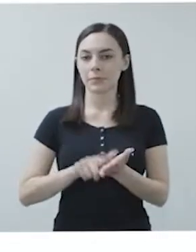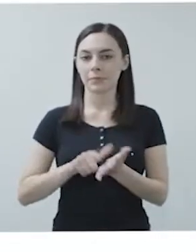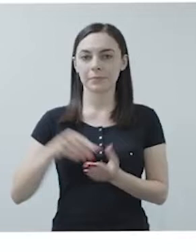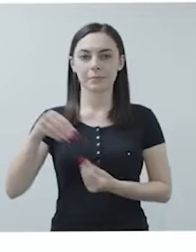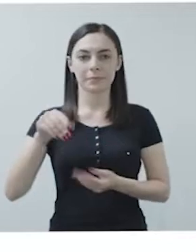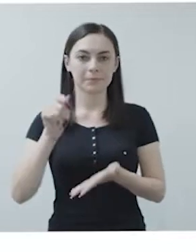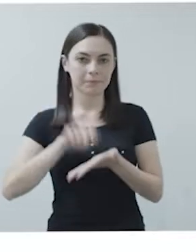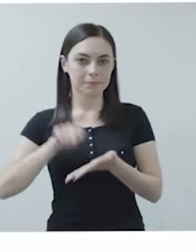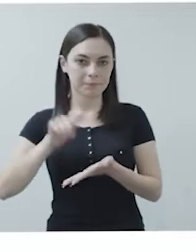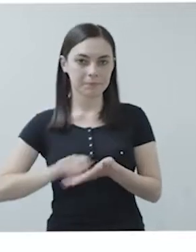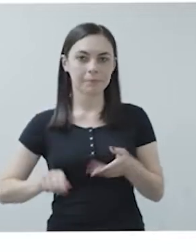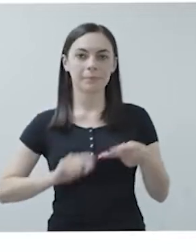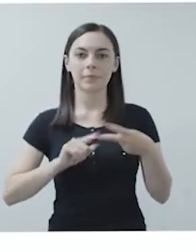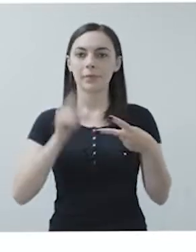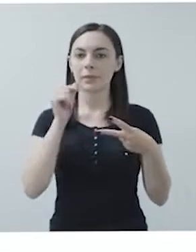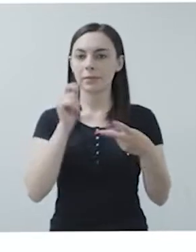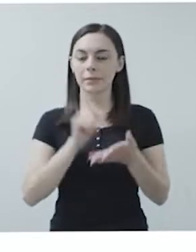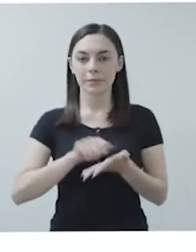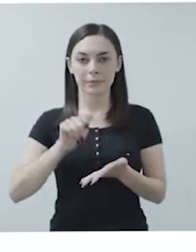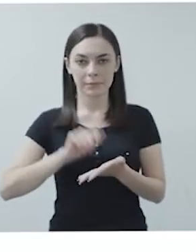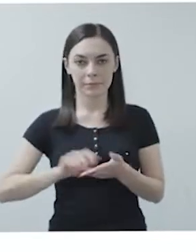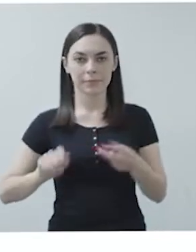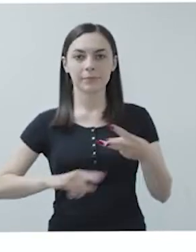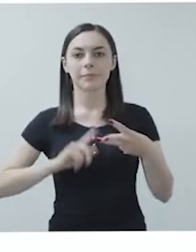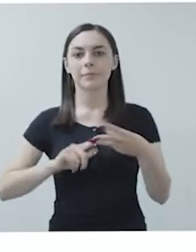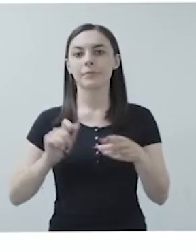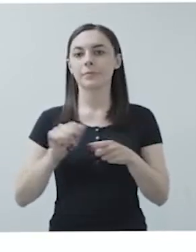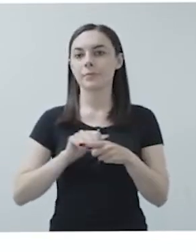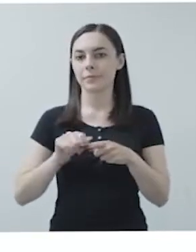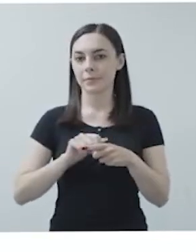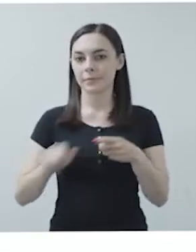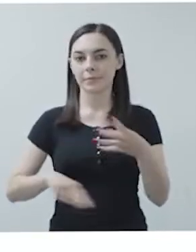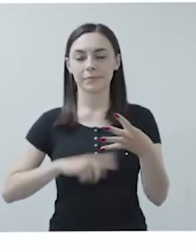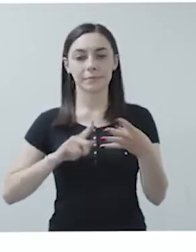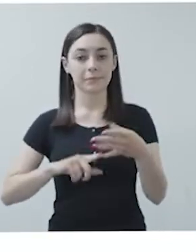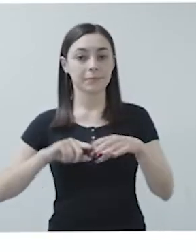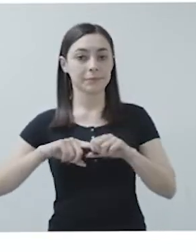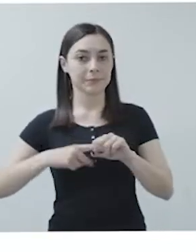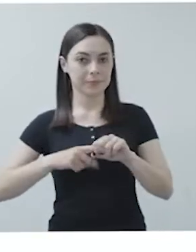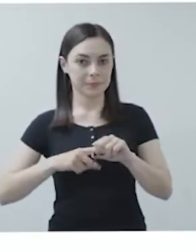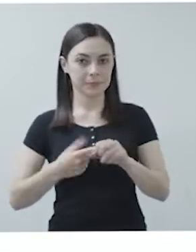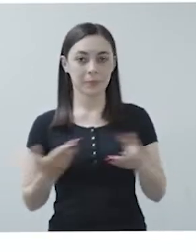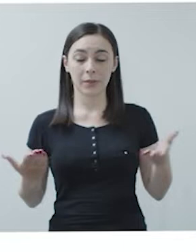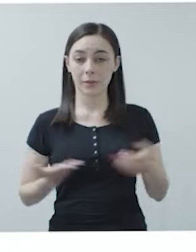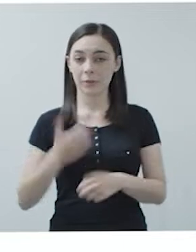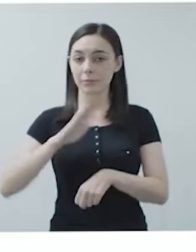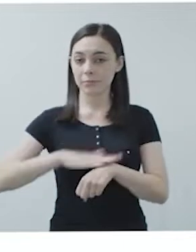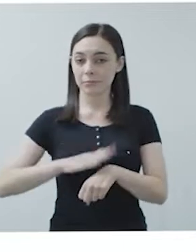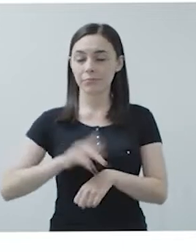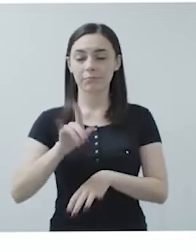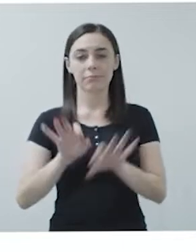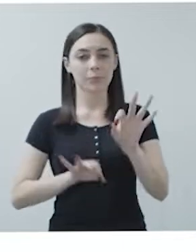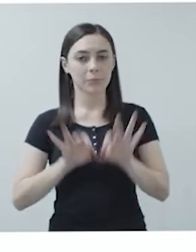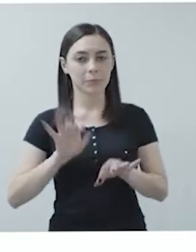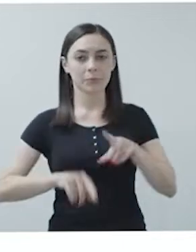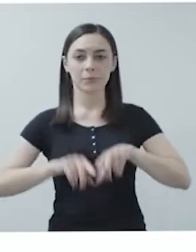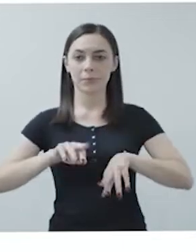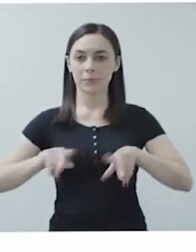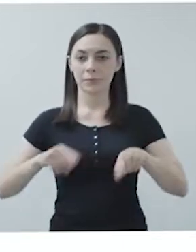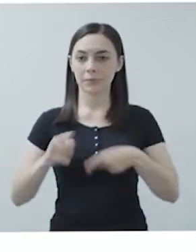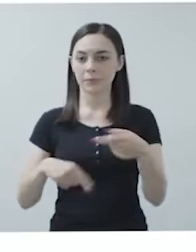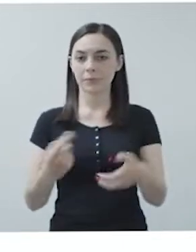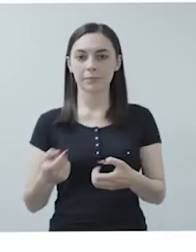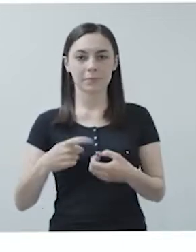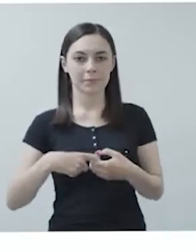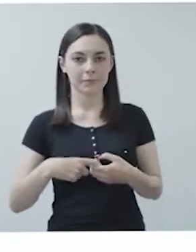registro, um lápis de escrever, uma borracha e um apontador. Vou dar um tempo para você organizar esse material e já